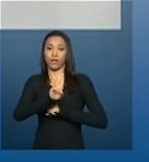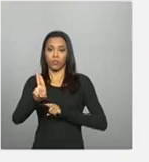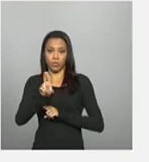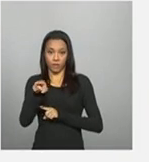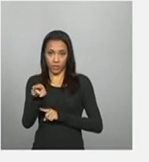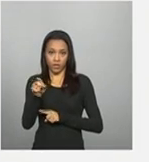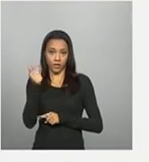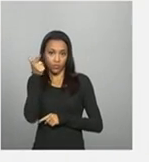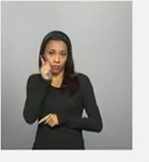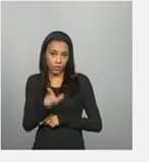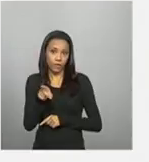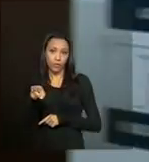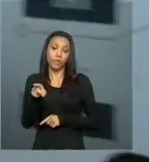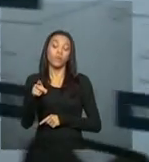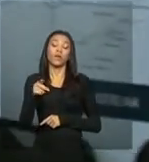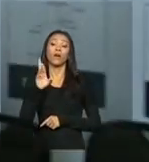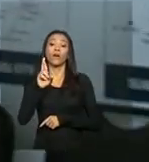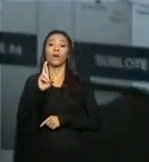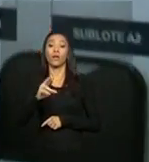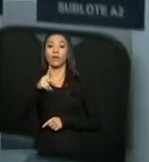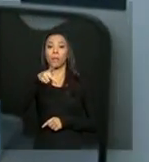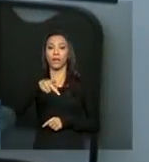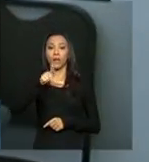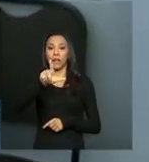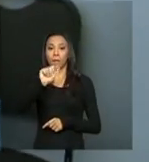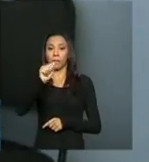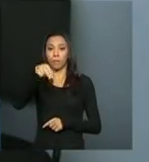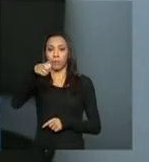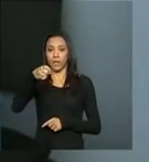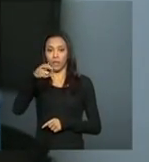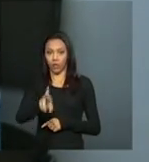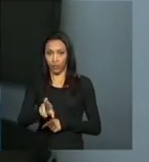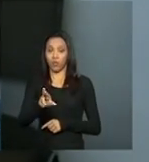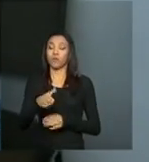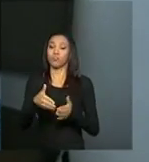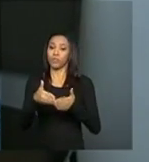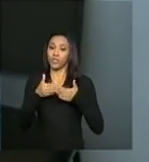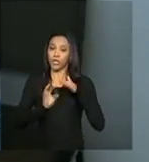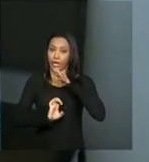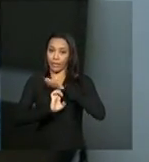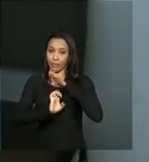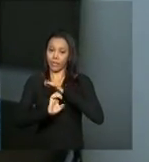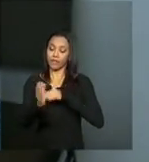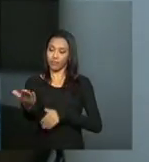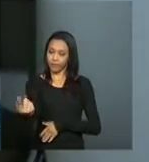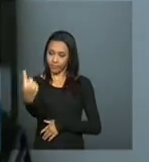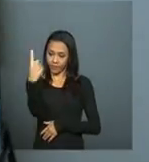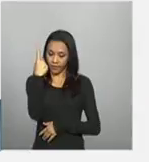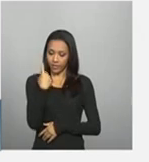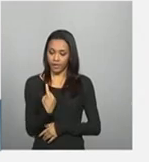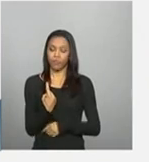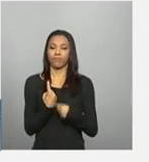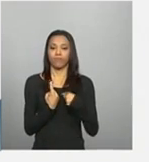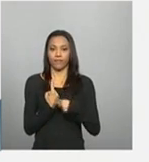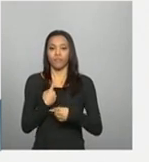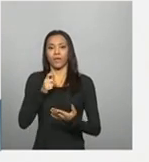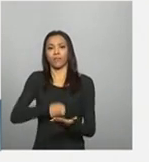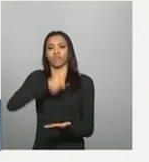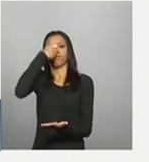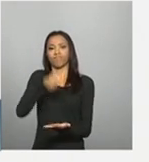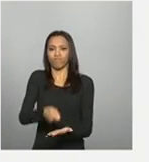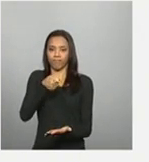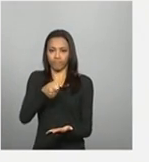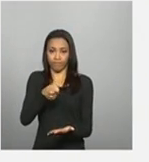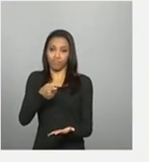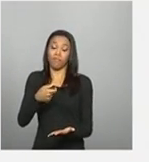Limitada, representado pela corretora Planner. Solicito que a proponente vencedora ratifique sua proposta a fim de que seja cumprida